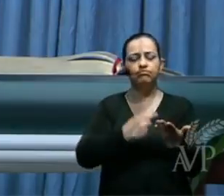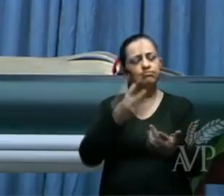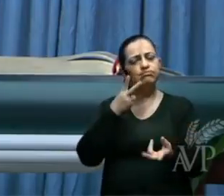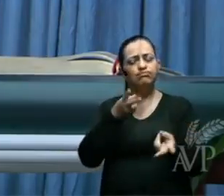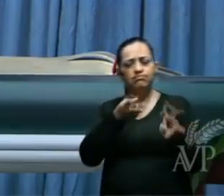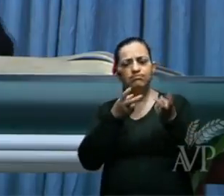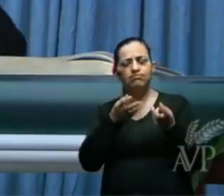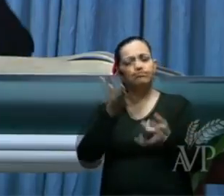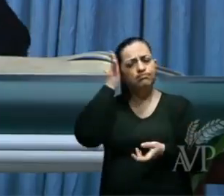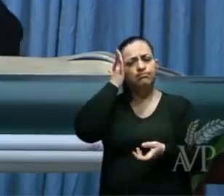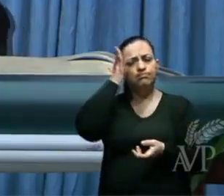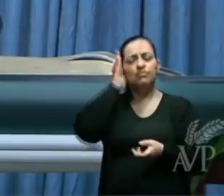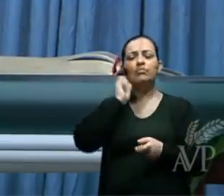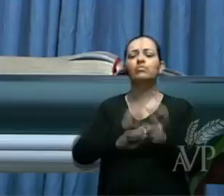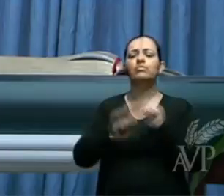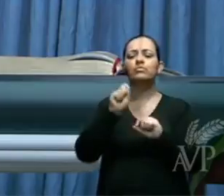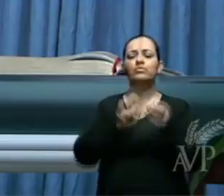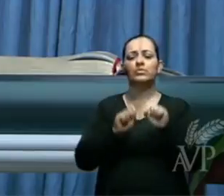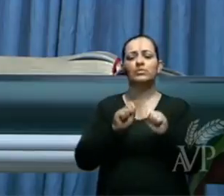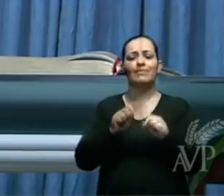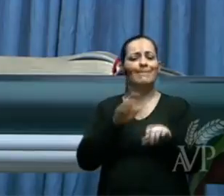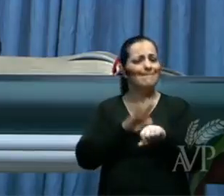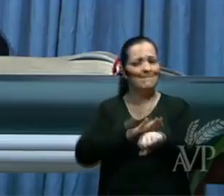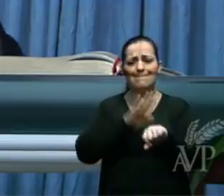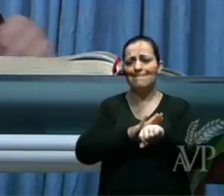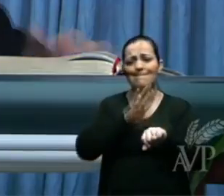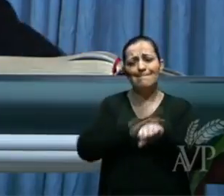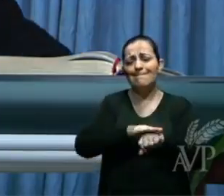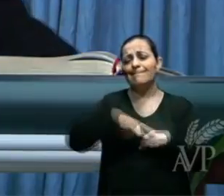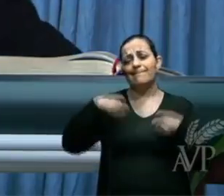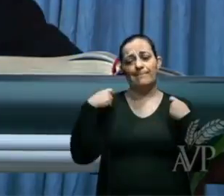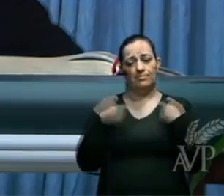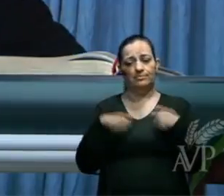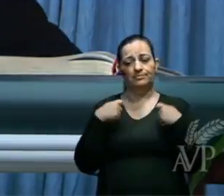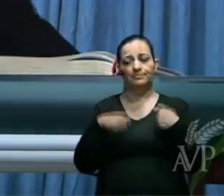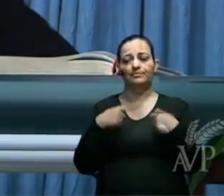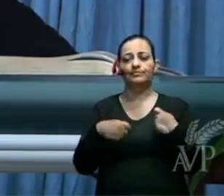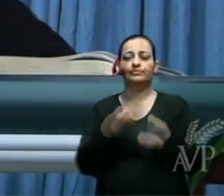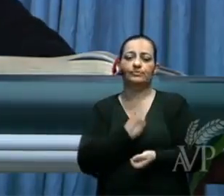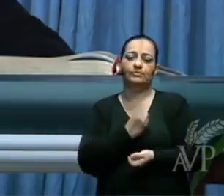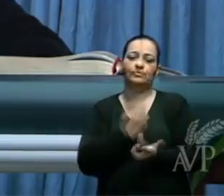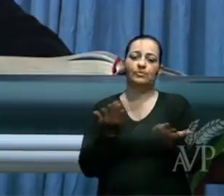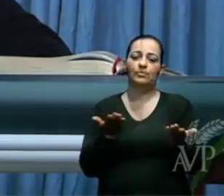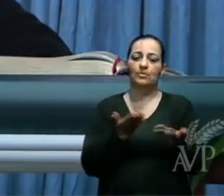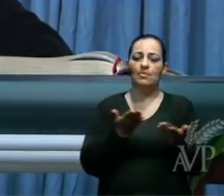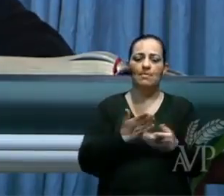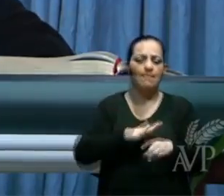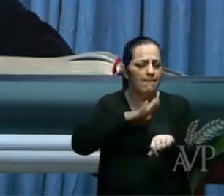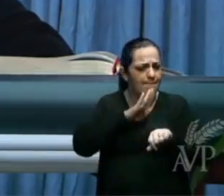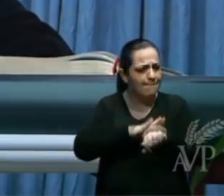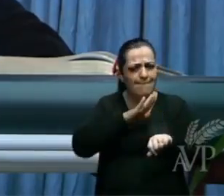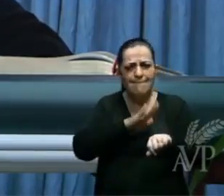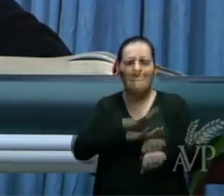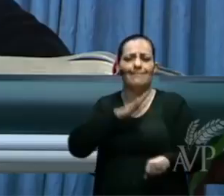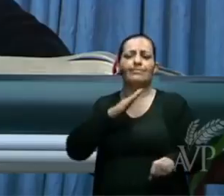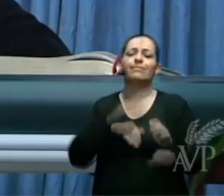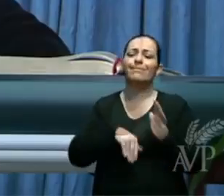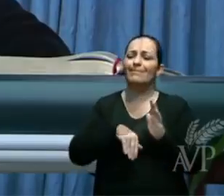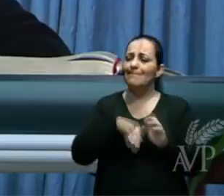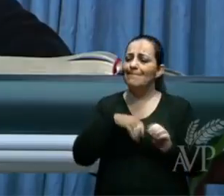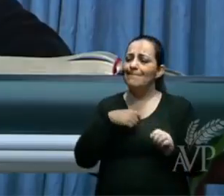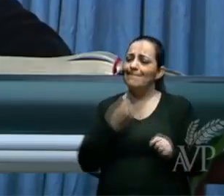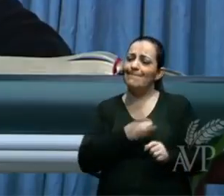vejo que é o que mais se nessas eta mas se nessa sexta